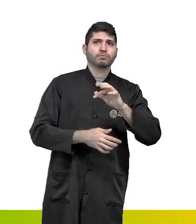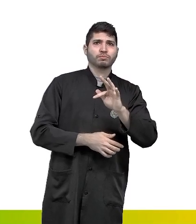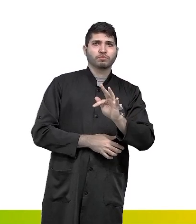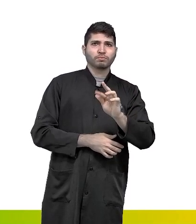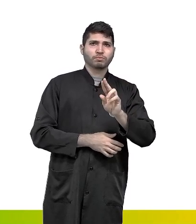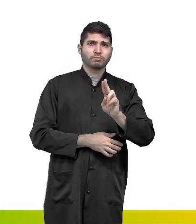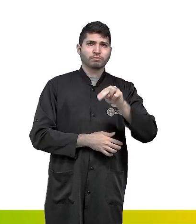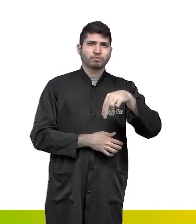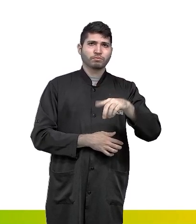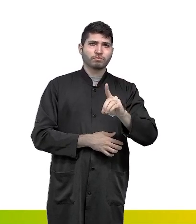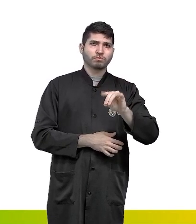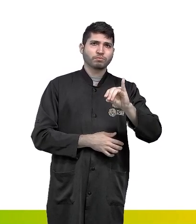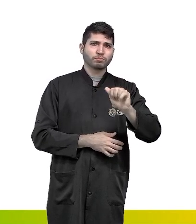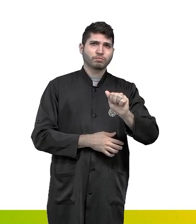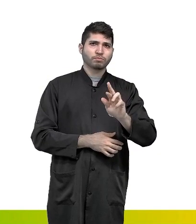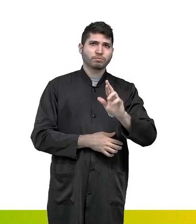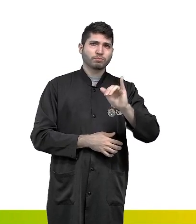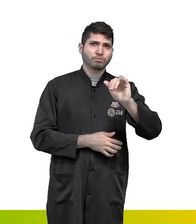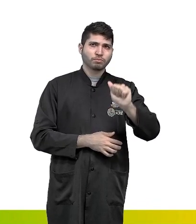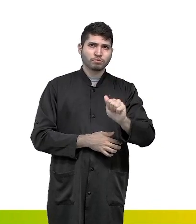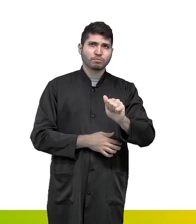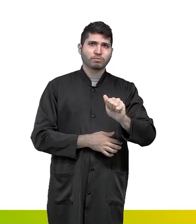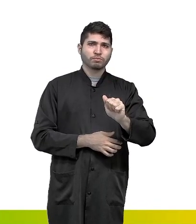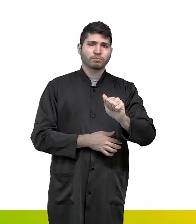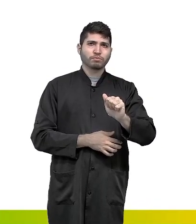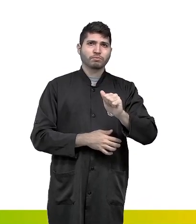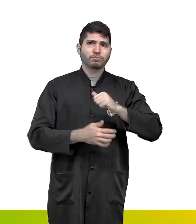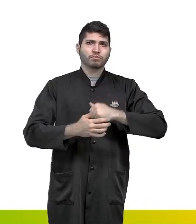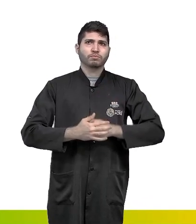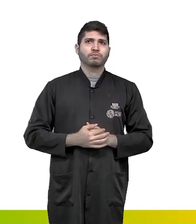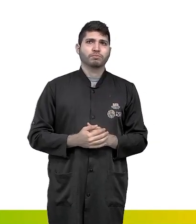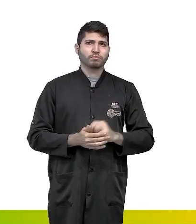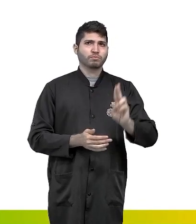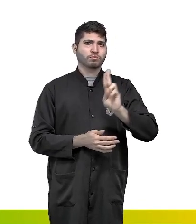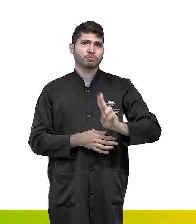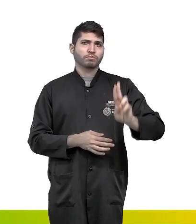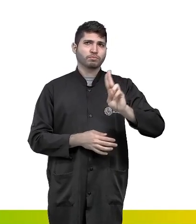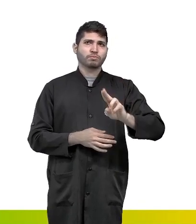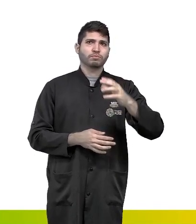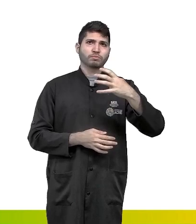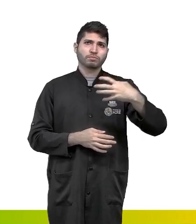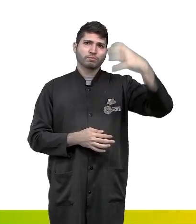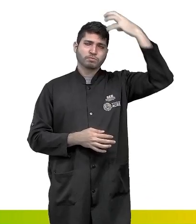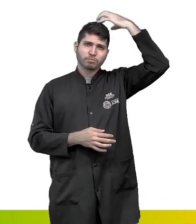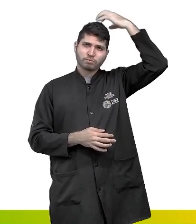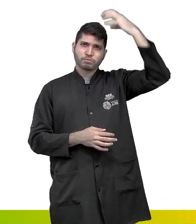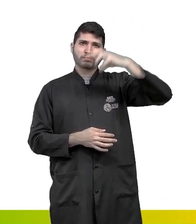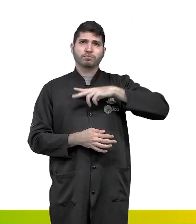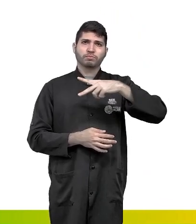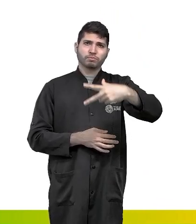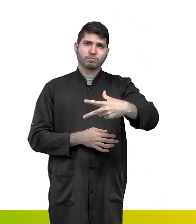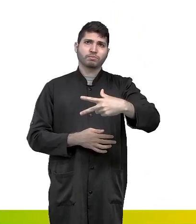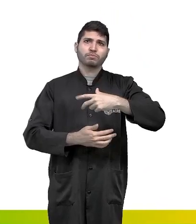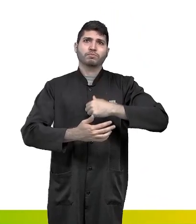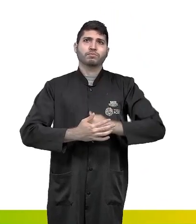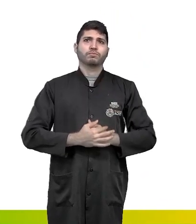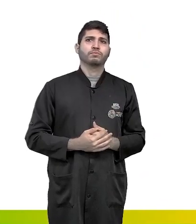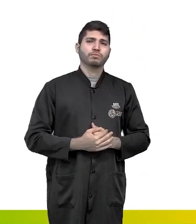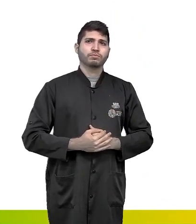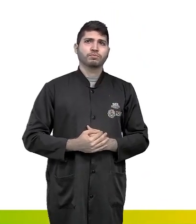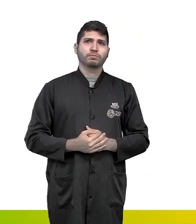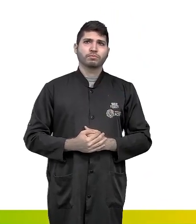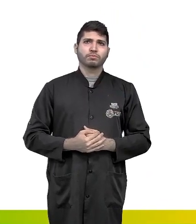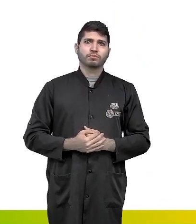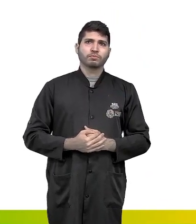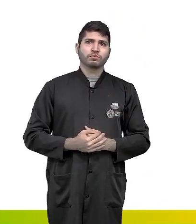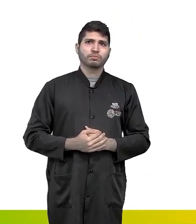de Sesmarias. Era uma política fundiária utilizada por quem? Pelos portugueses, pela coroa